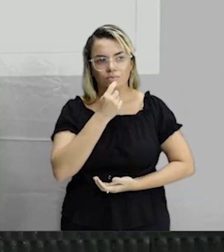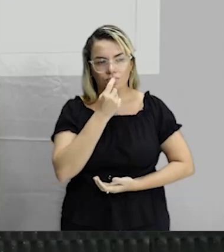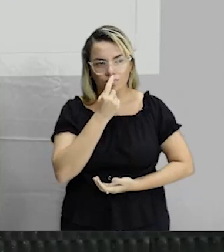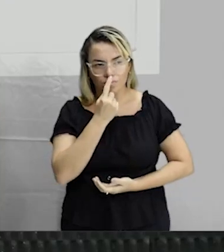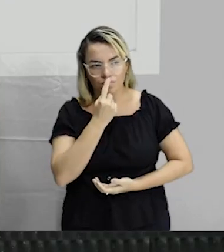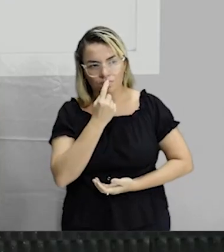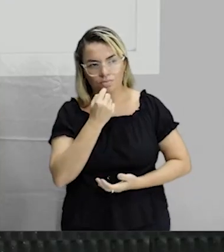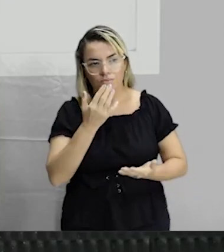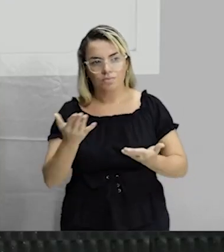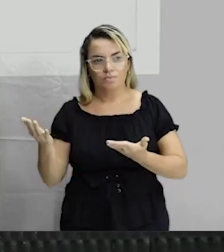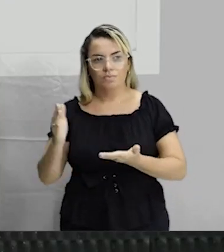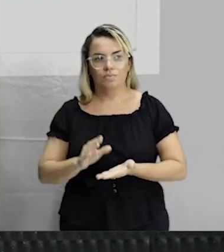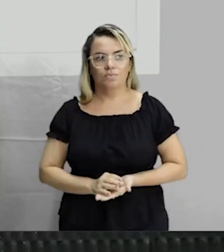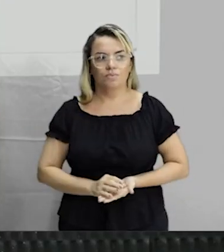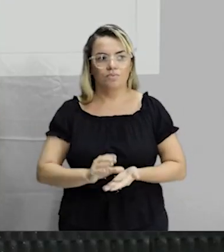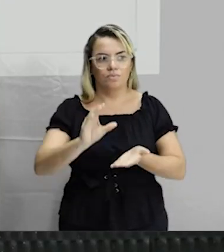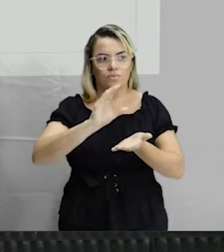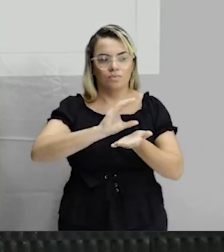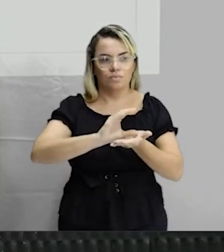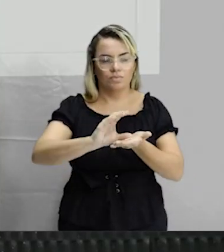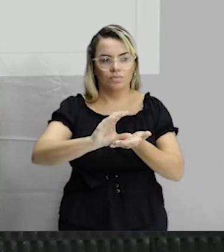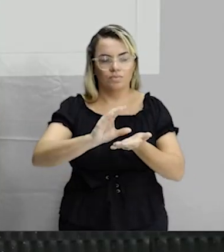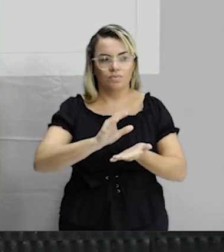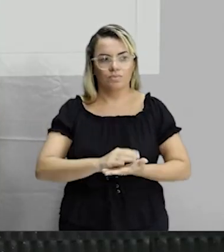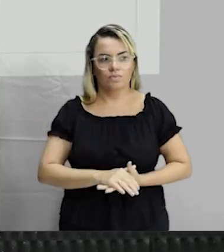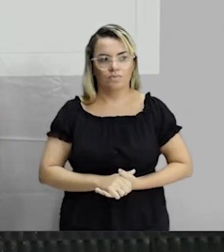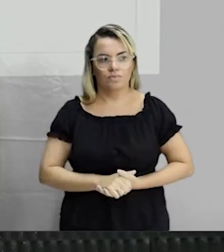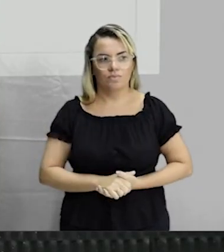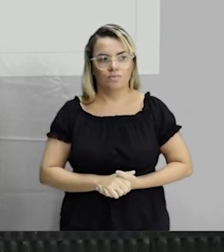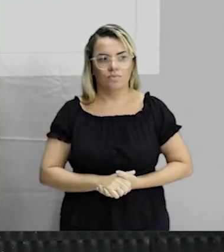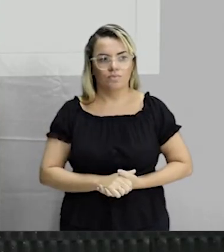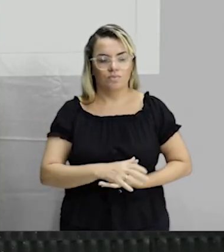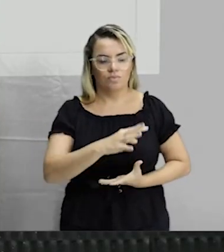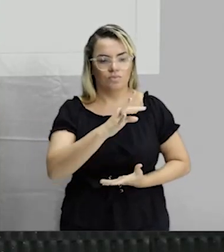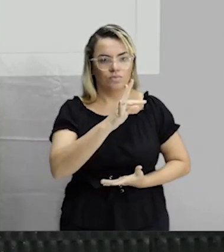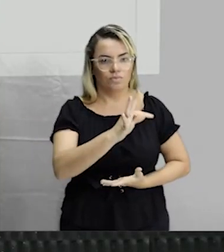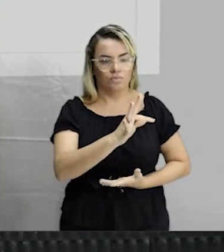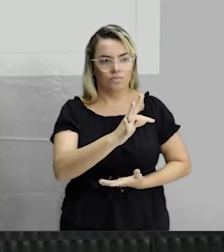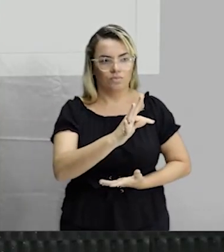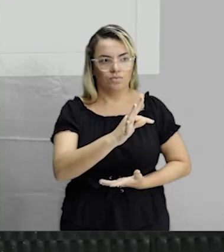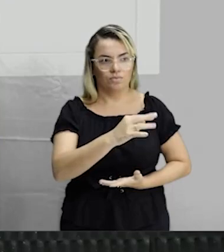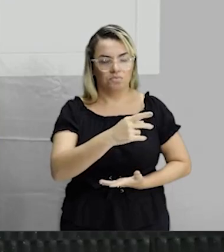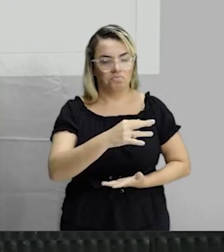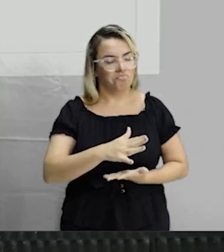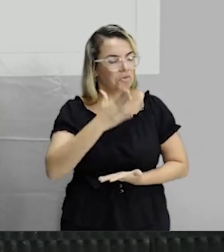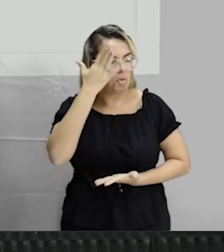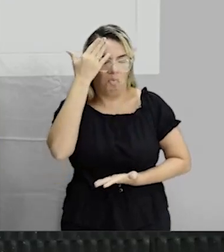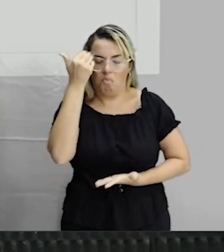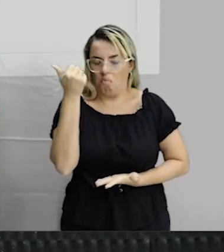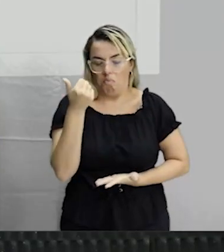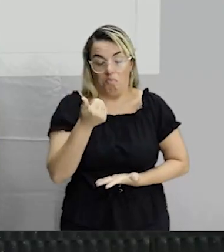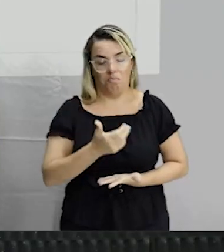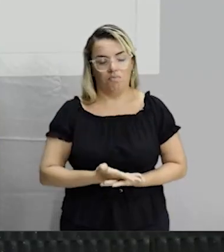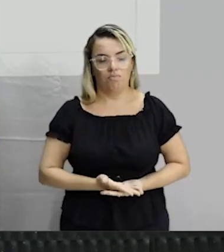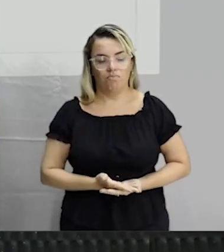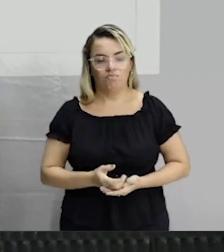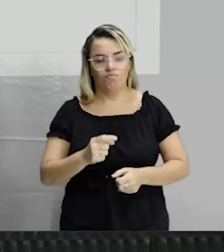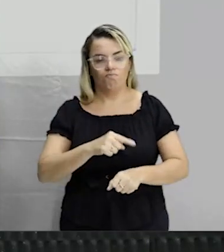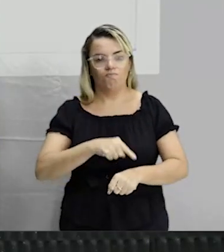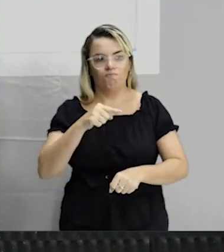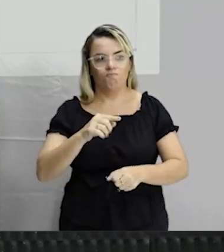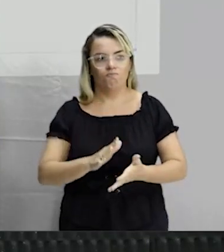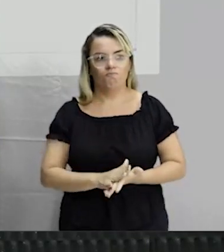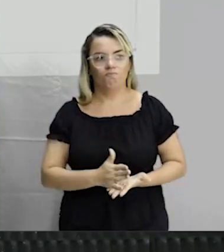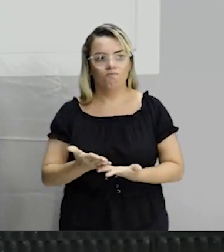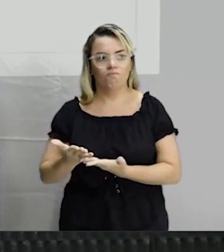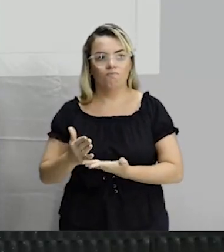capital. Então veja só, já vou colocar uma interrogação aqui no tempo, né? Não sei quanto é. Para aqui uma